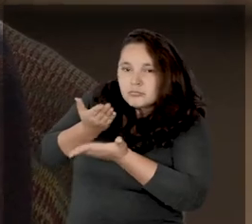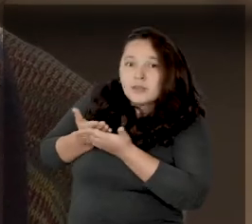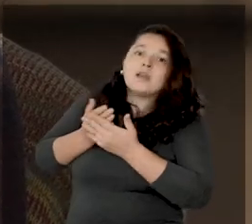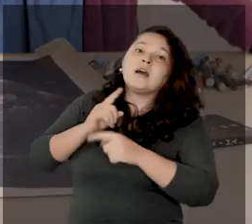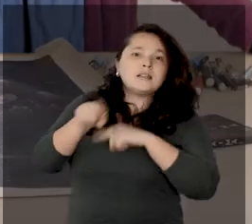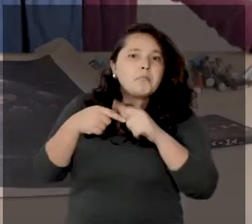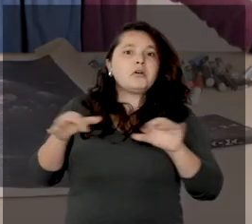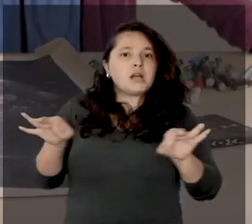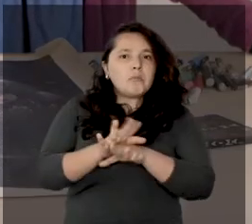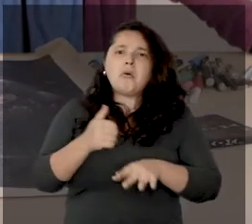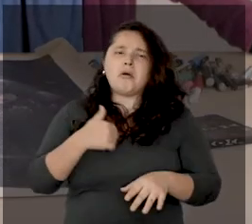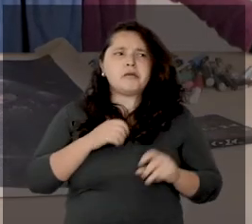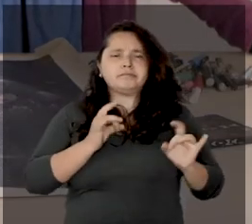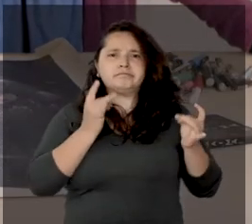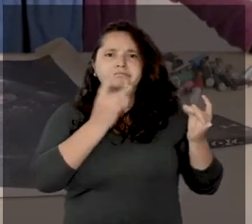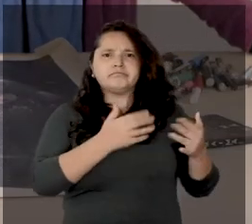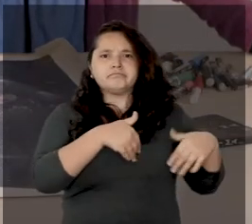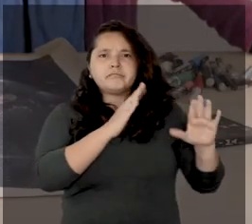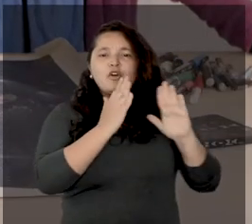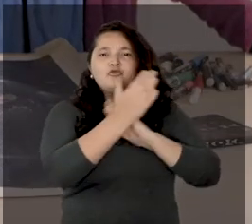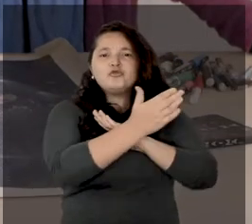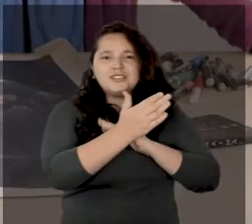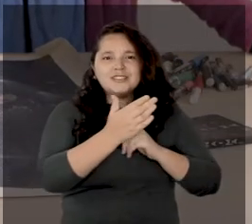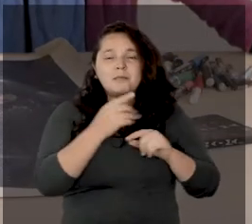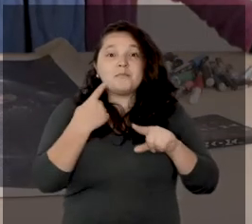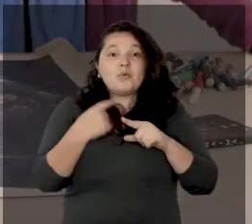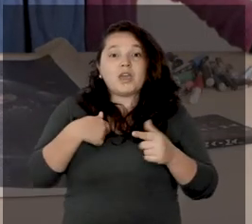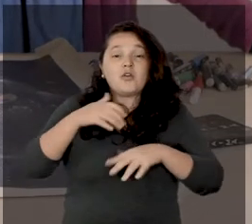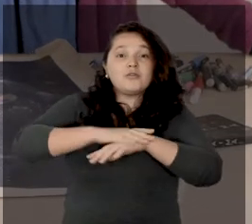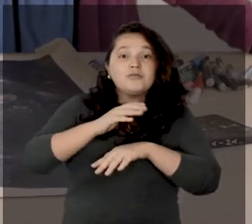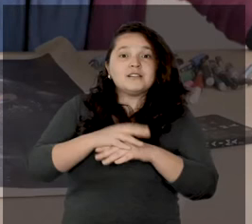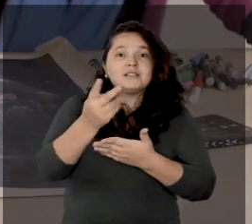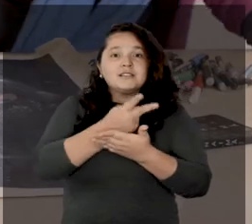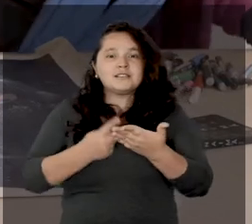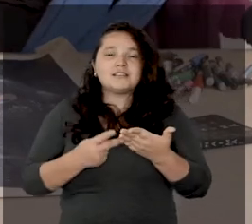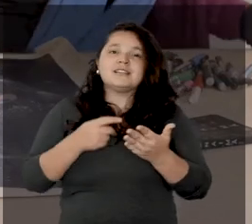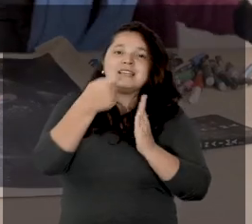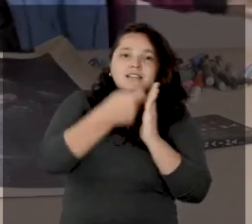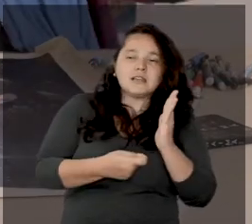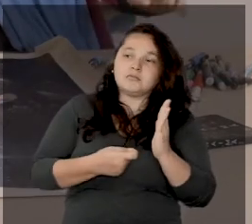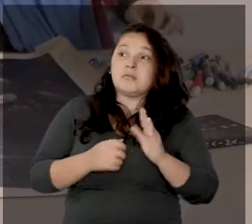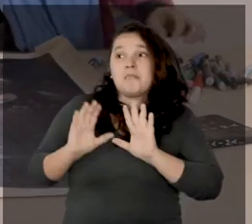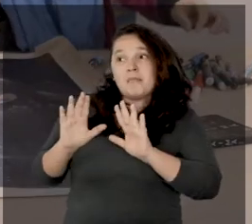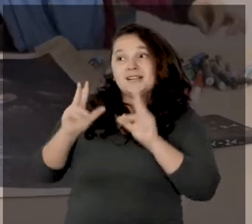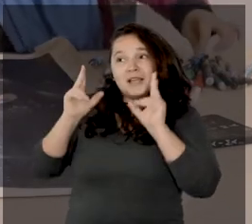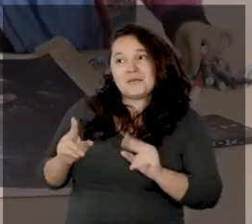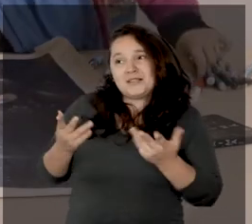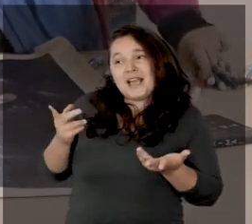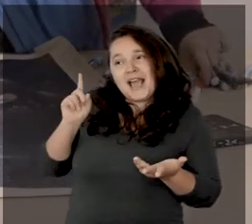desenho, pela produção de texto, né? A minha escola, né? Exatamente. Então, né, saí com